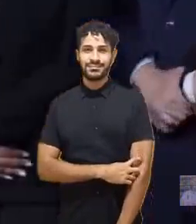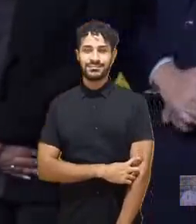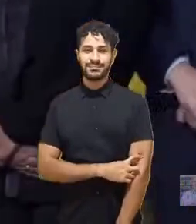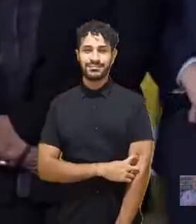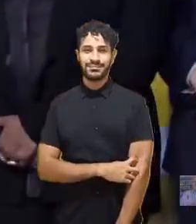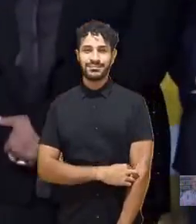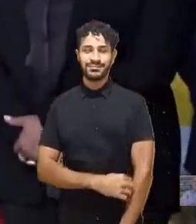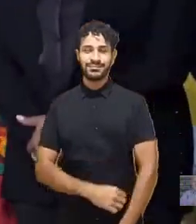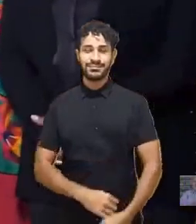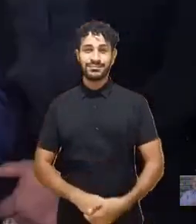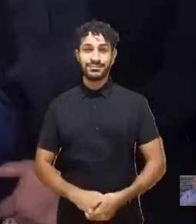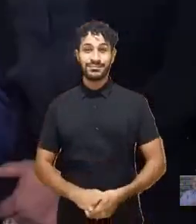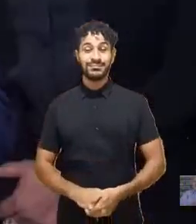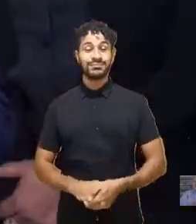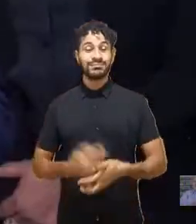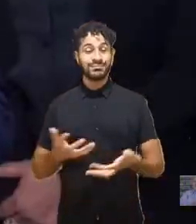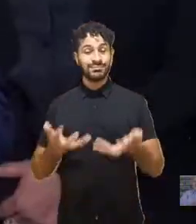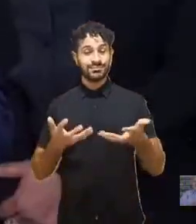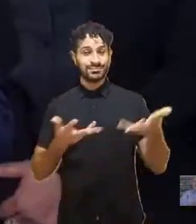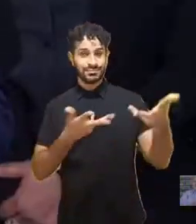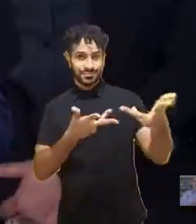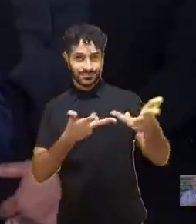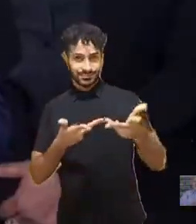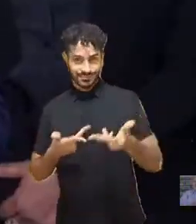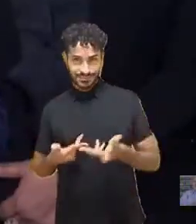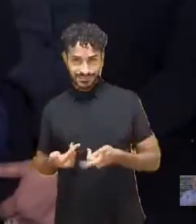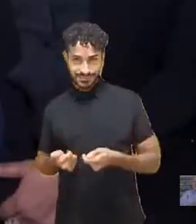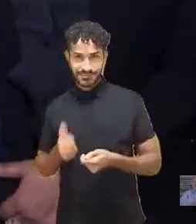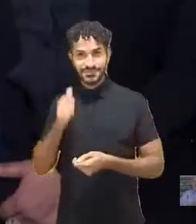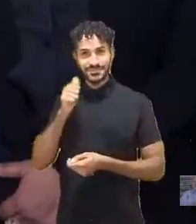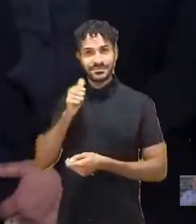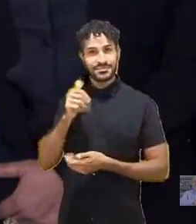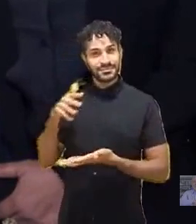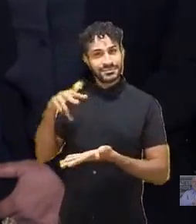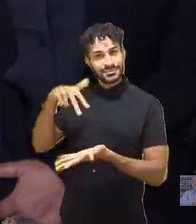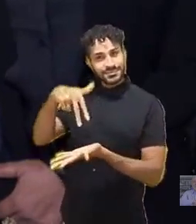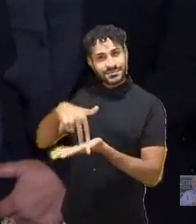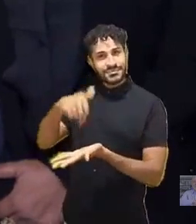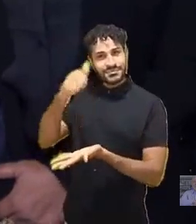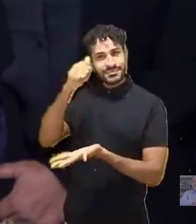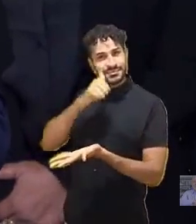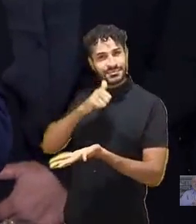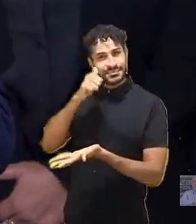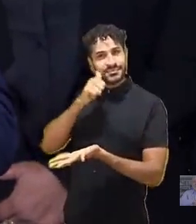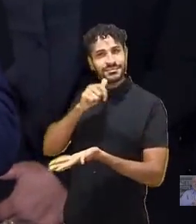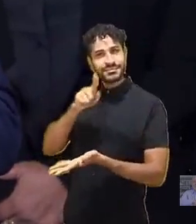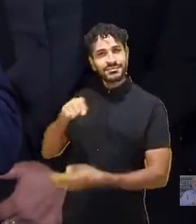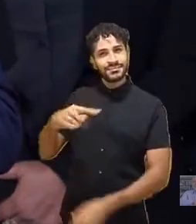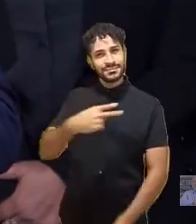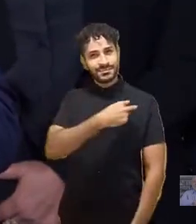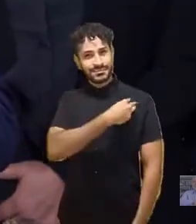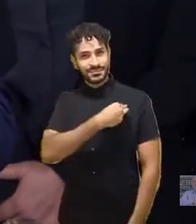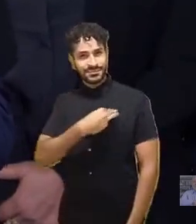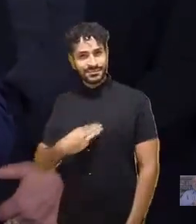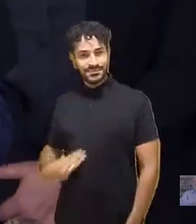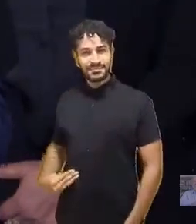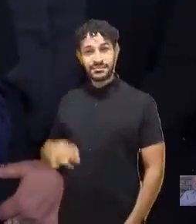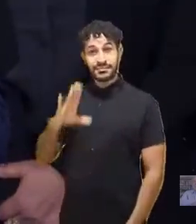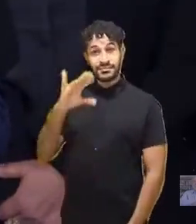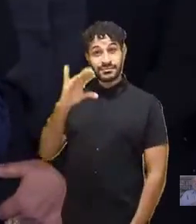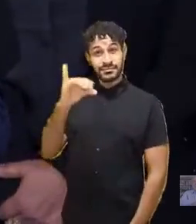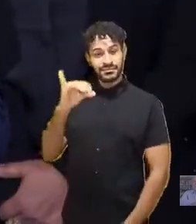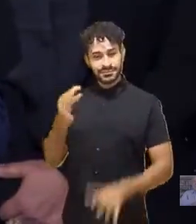quero chamar agora uma companheira que será ministra da fisiotecnologia